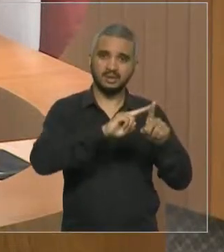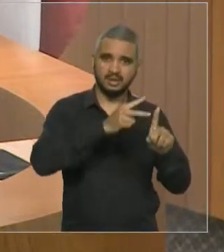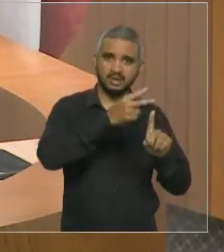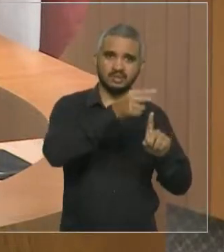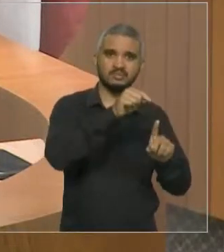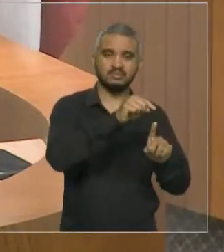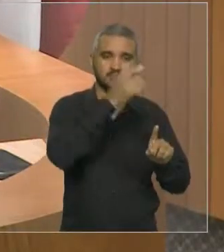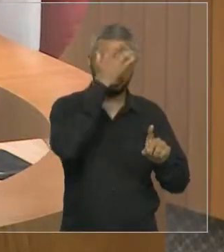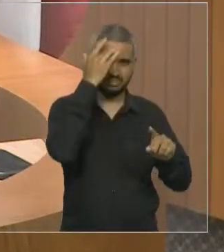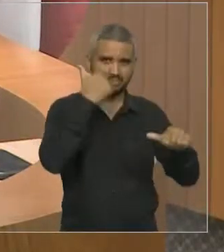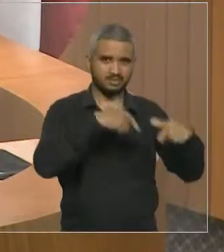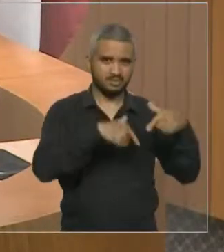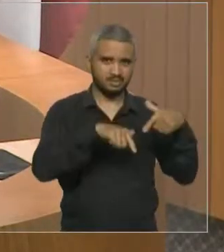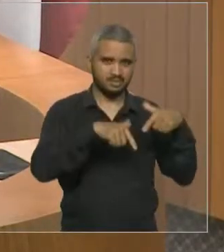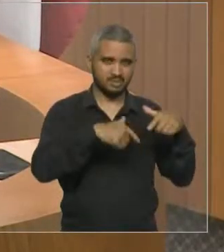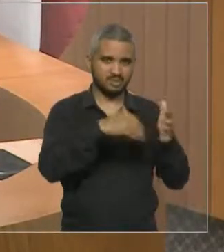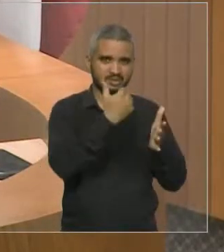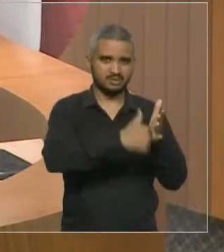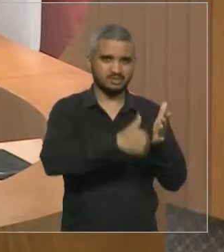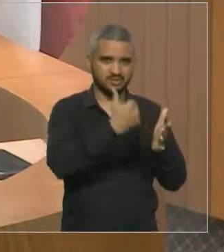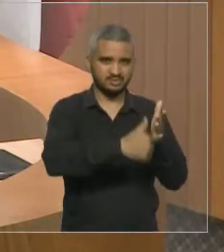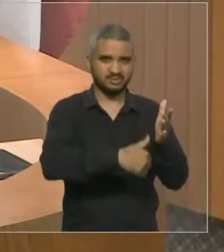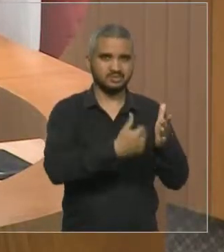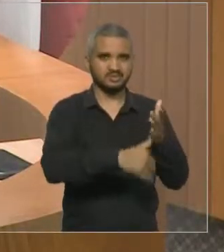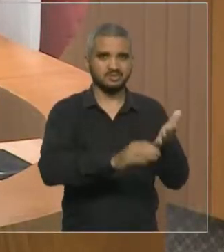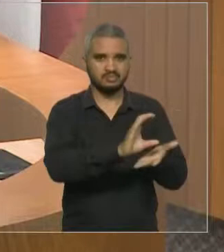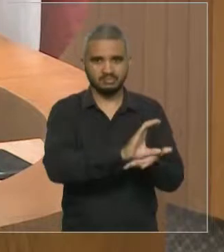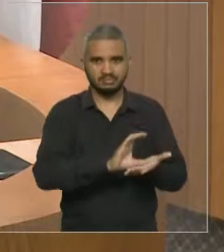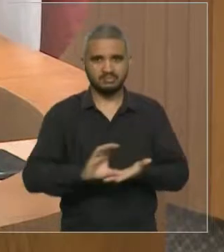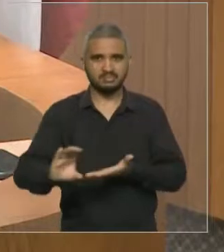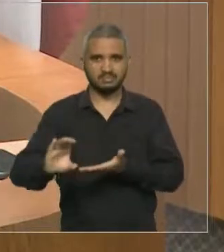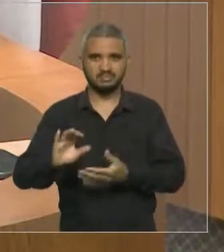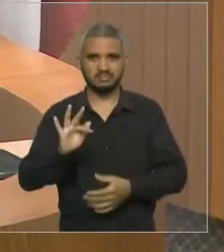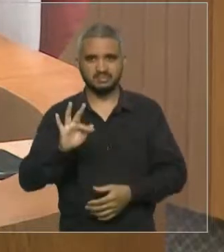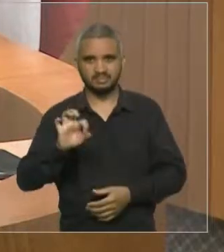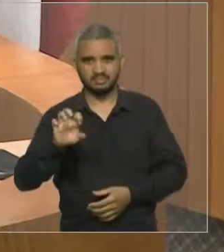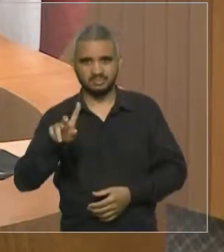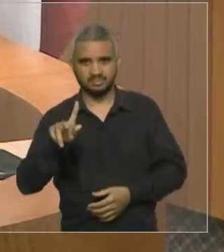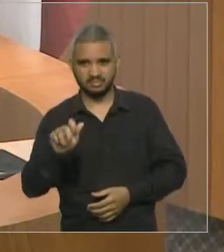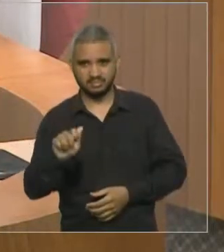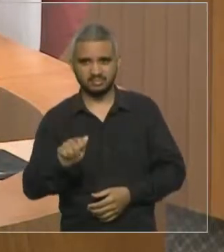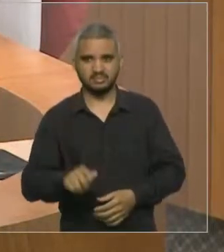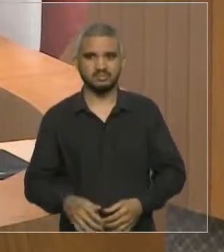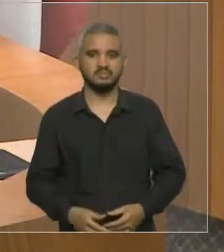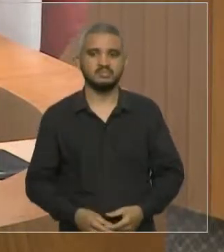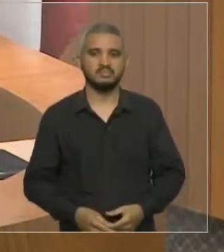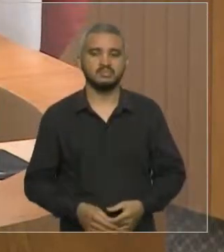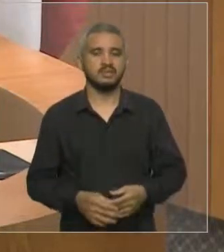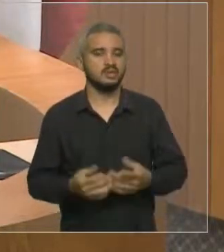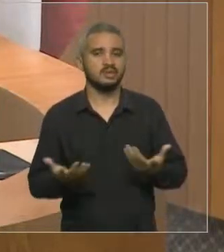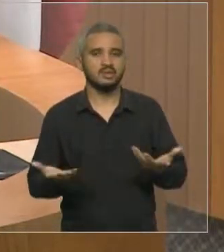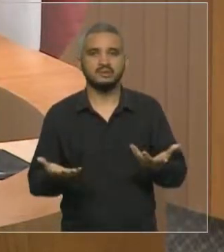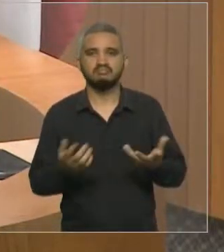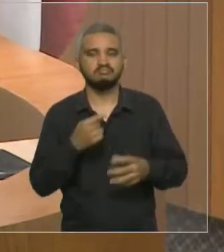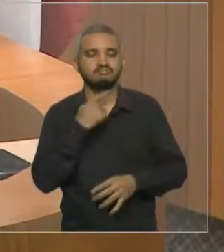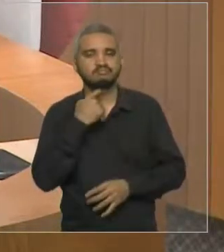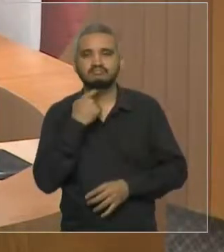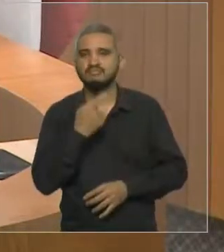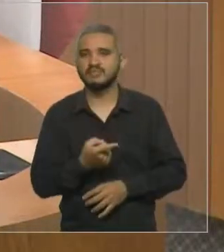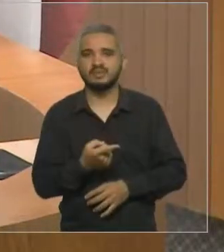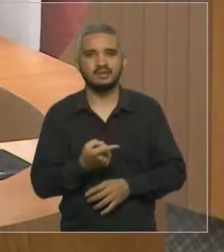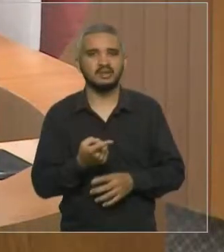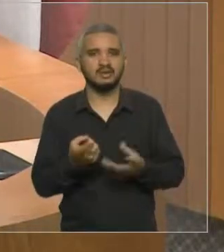melhorar essa arrecadação do fundo porque a verdade é não há como fazer milagre gestão pública o dinheiro